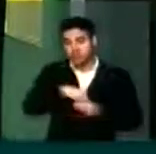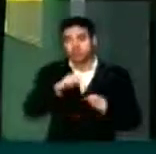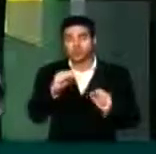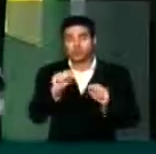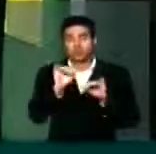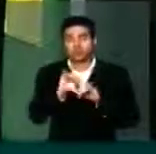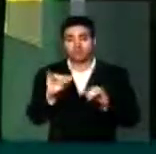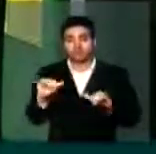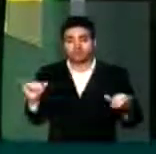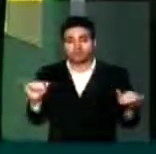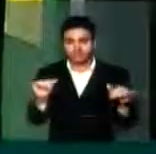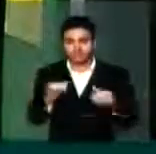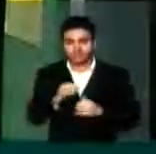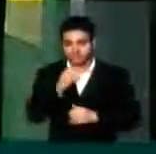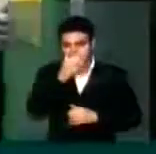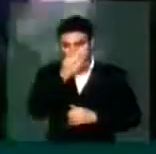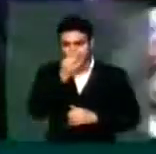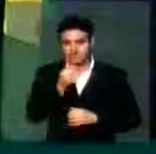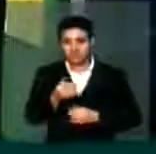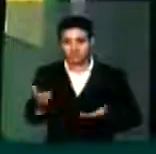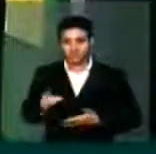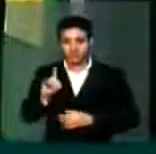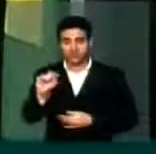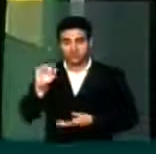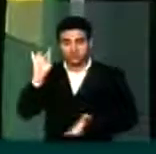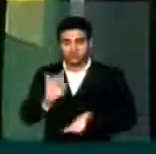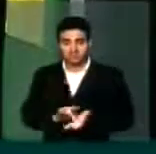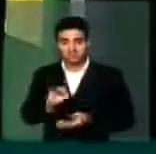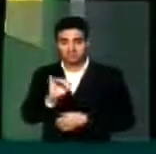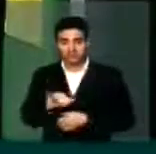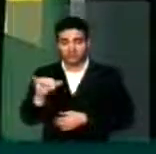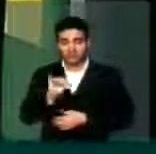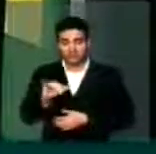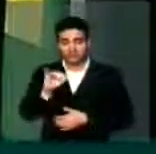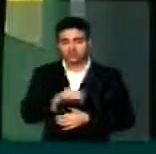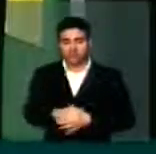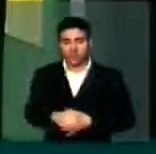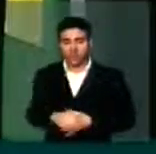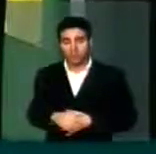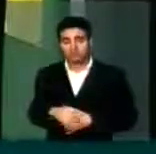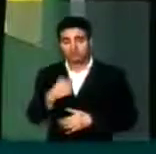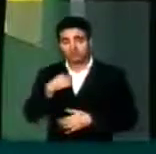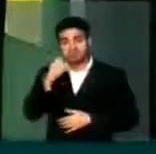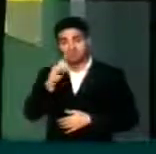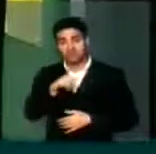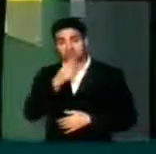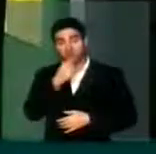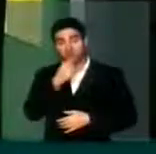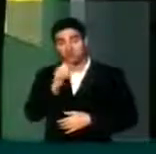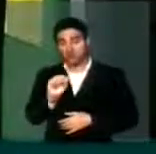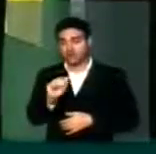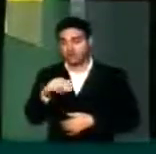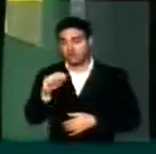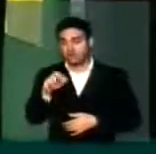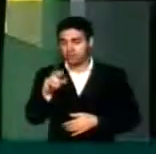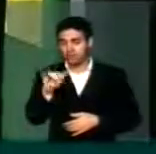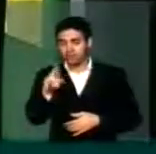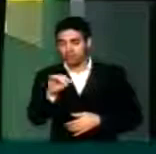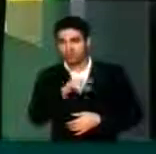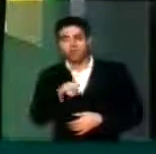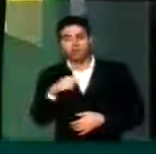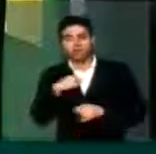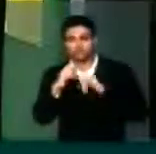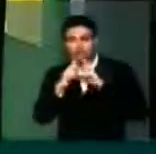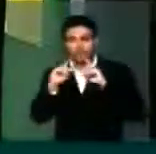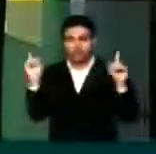anais neste dia tão importante. Eu vejo aqui o Amauri reclamando